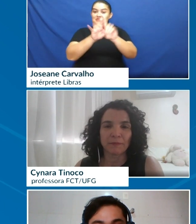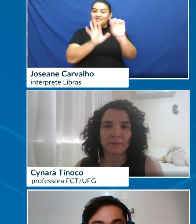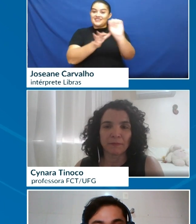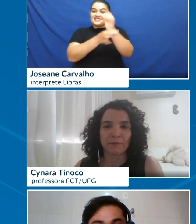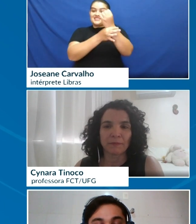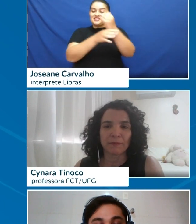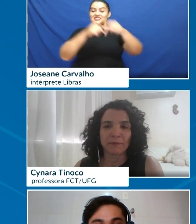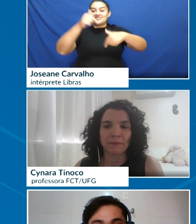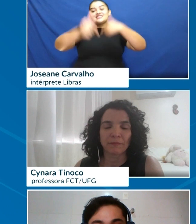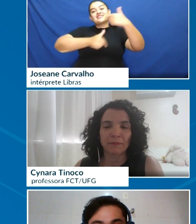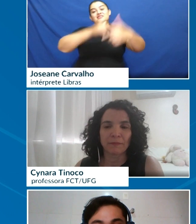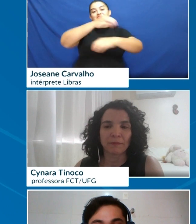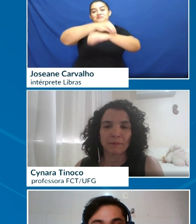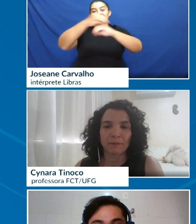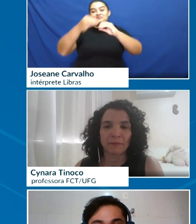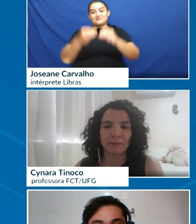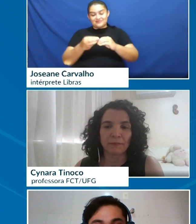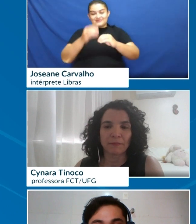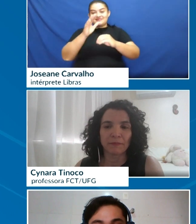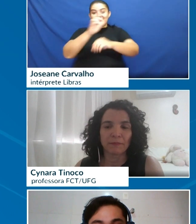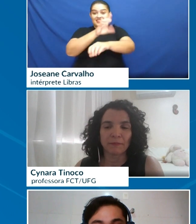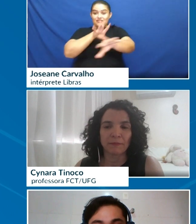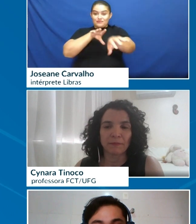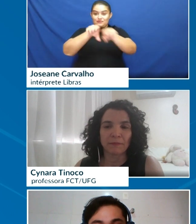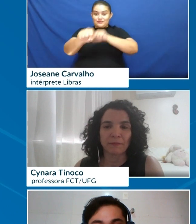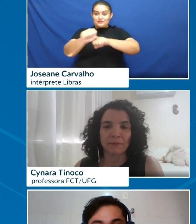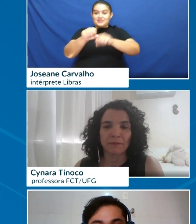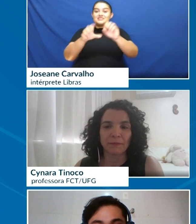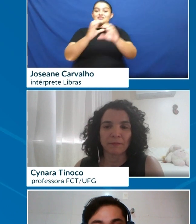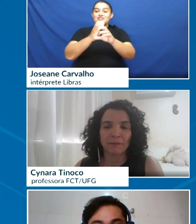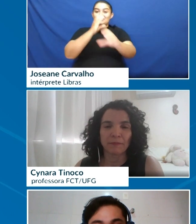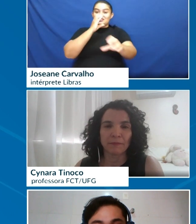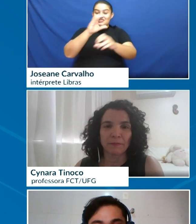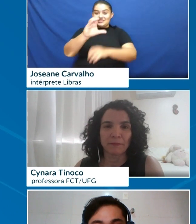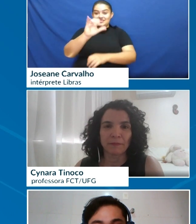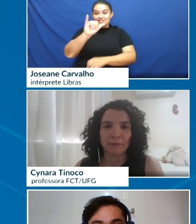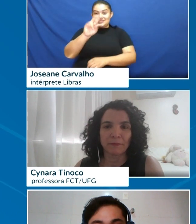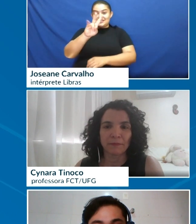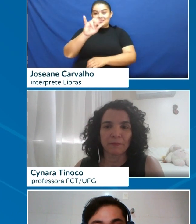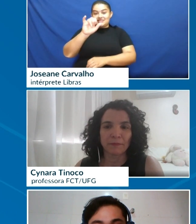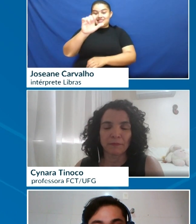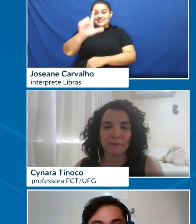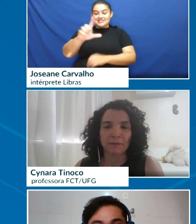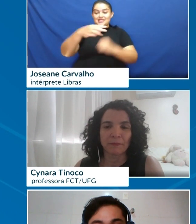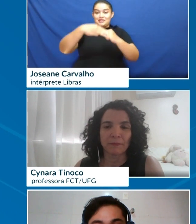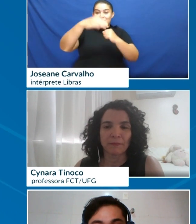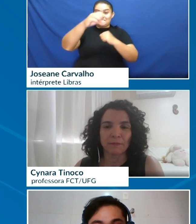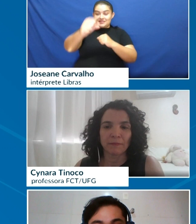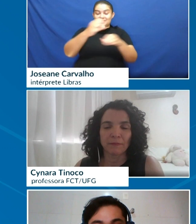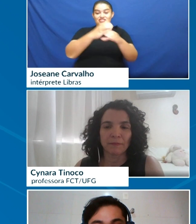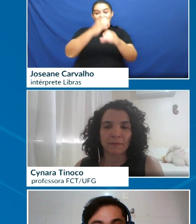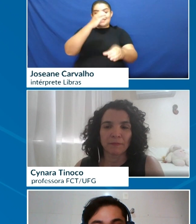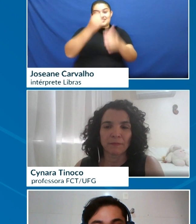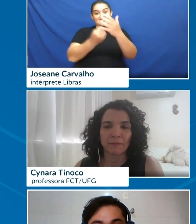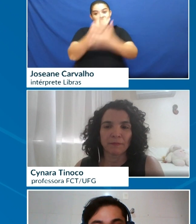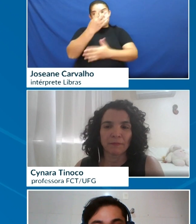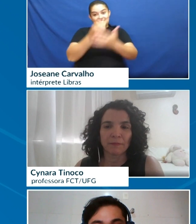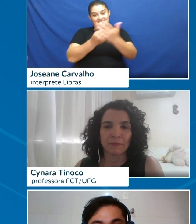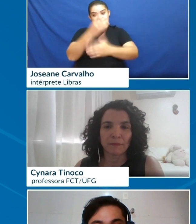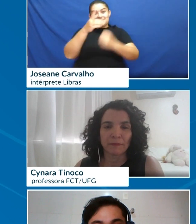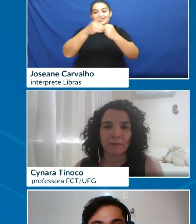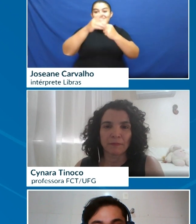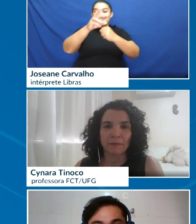UFG, graduada em Engenharia Civil, com mestrado em Engenharia da Produção e doutorado em Engenharia